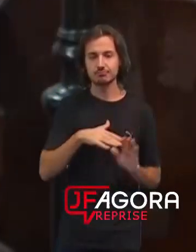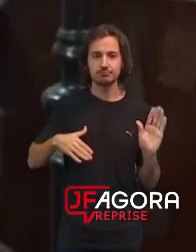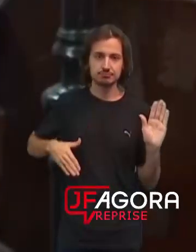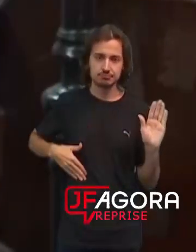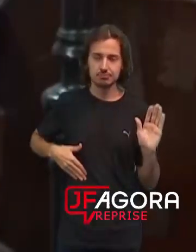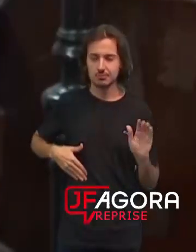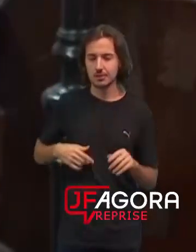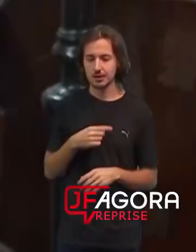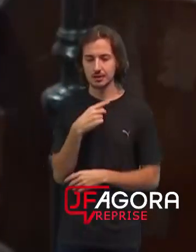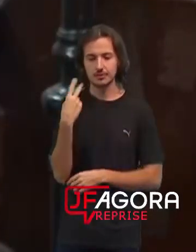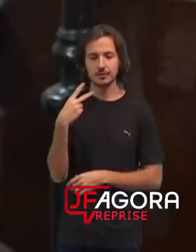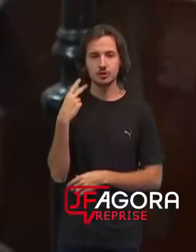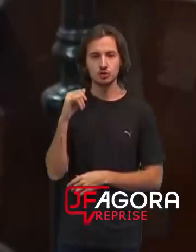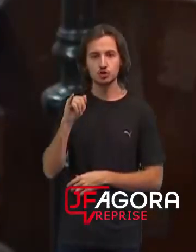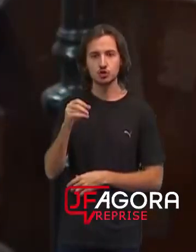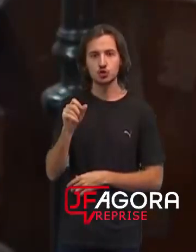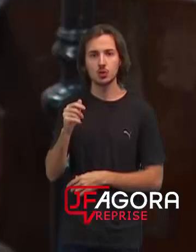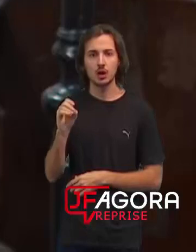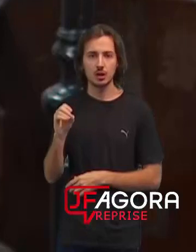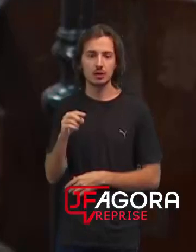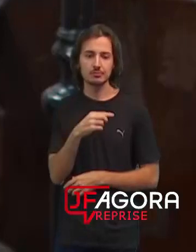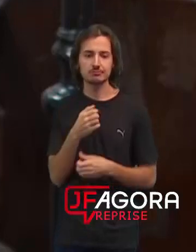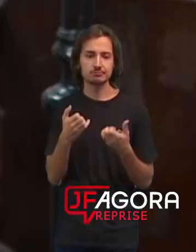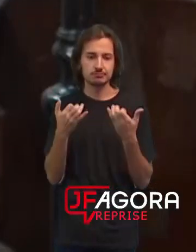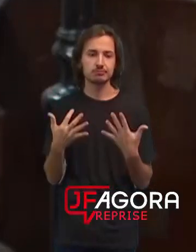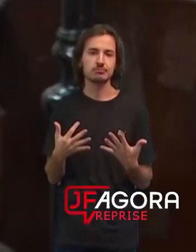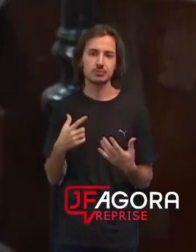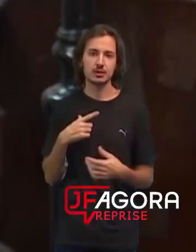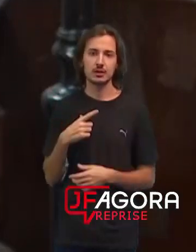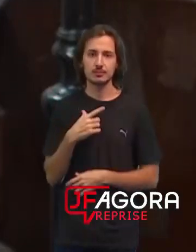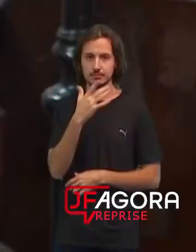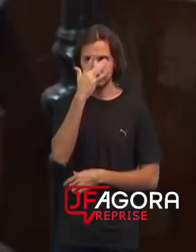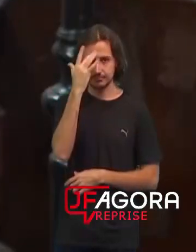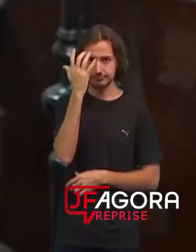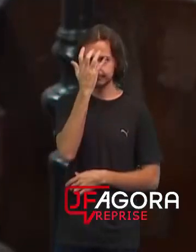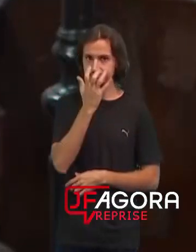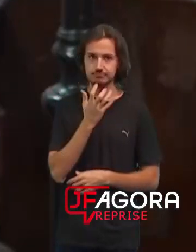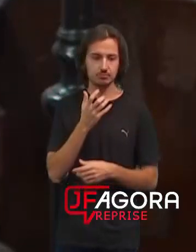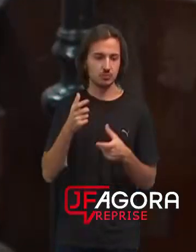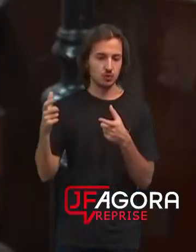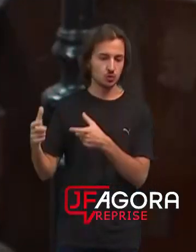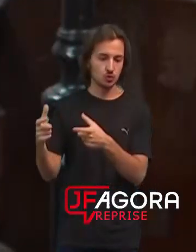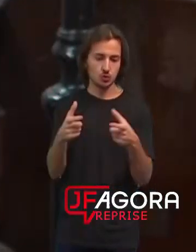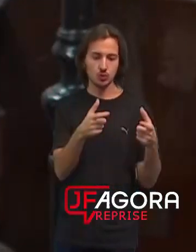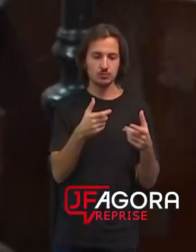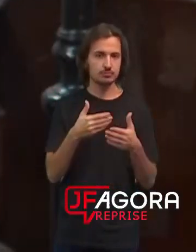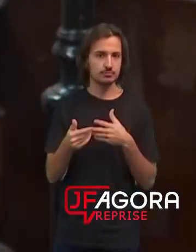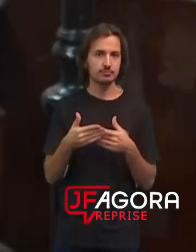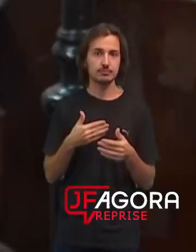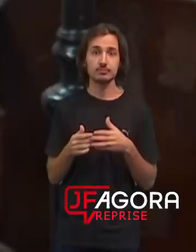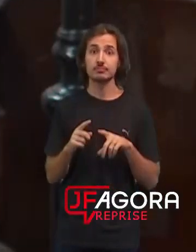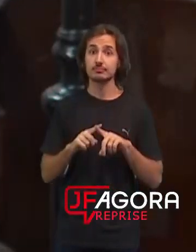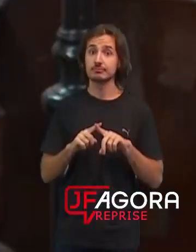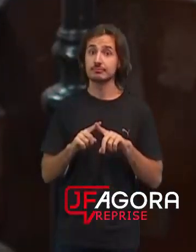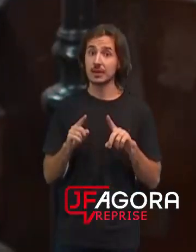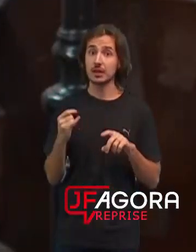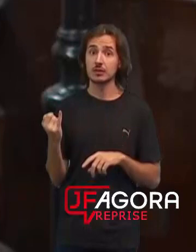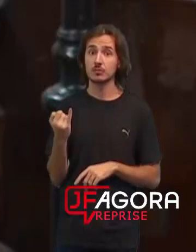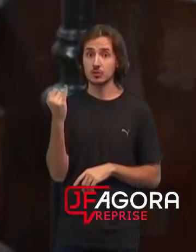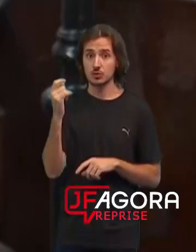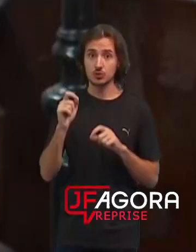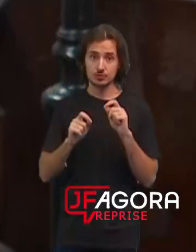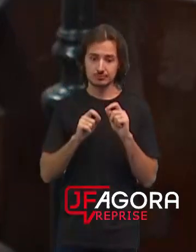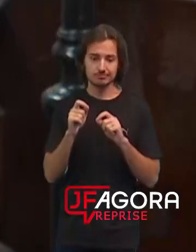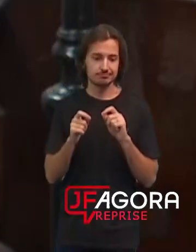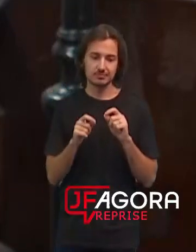falou disso, né? Assim, tem pessoas sérias em todos os lugares, obviamente, né? Mas é o dito popular, para toda regra tem